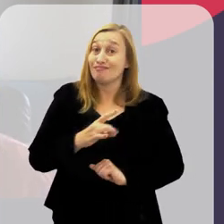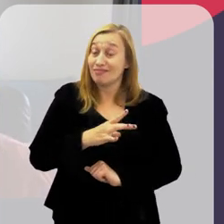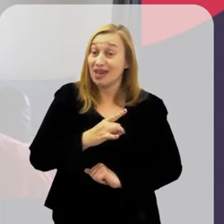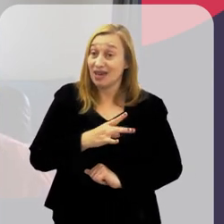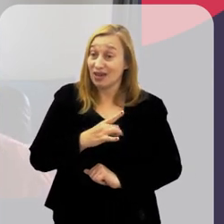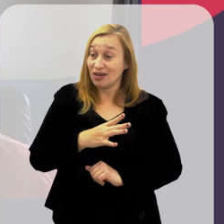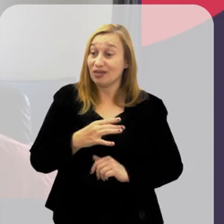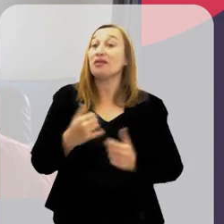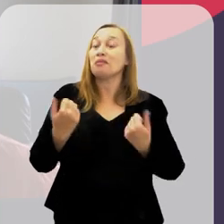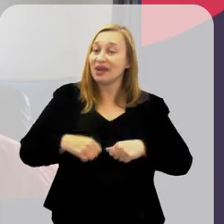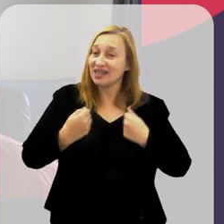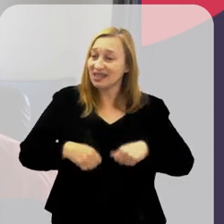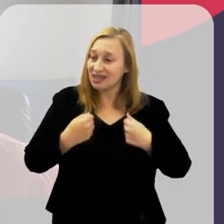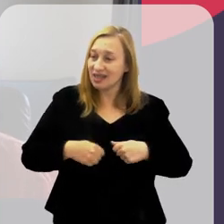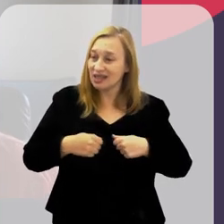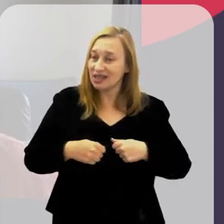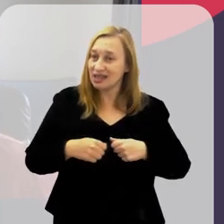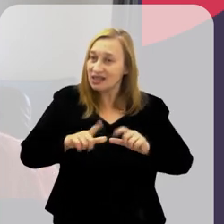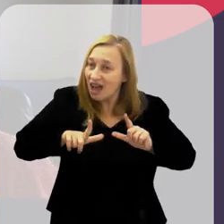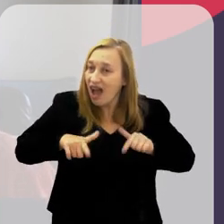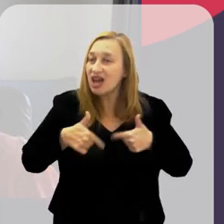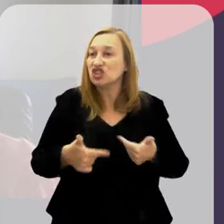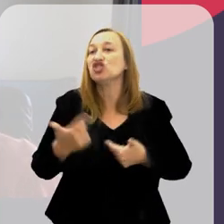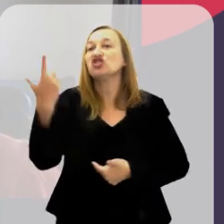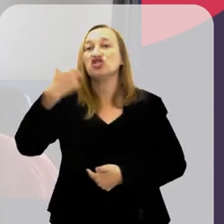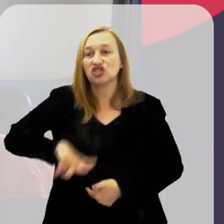de enfrentamento.